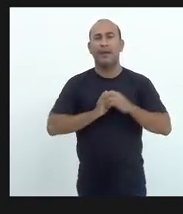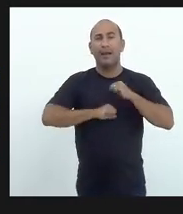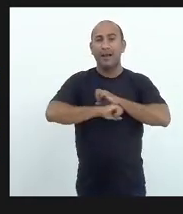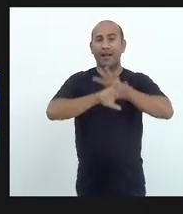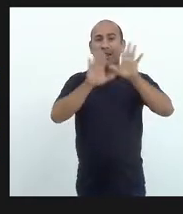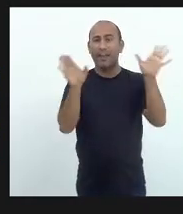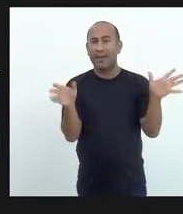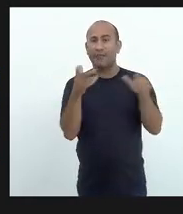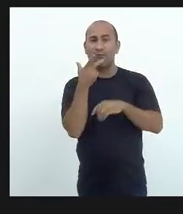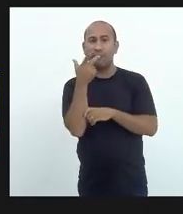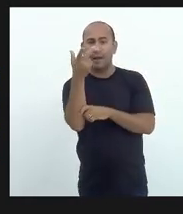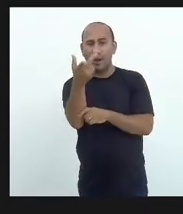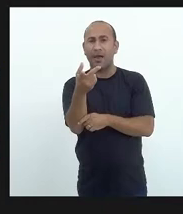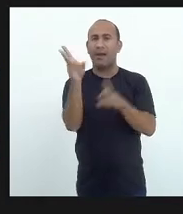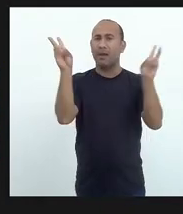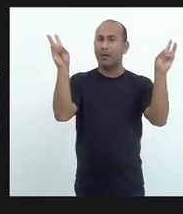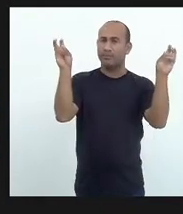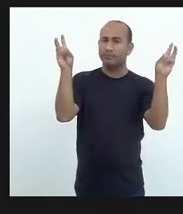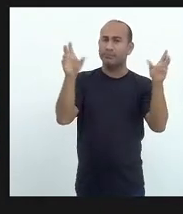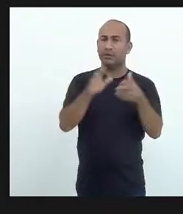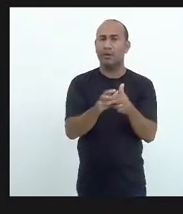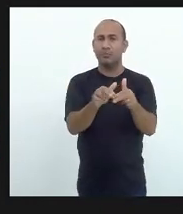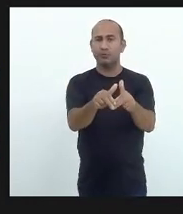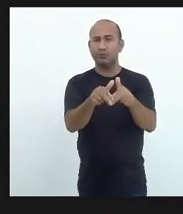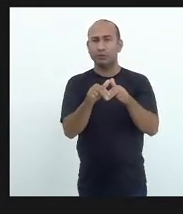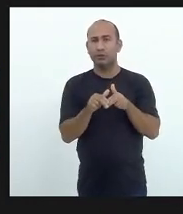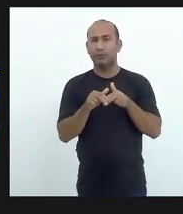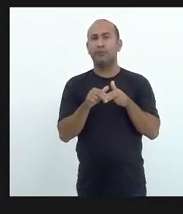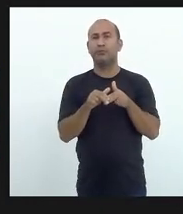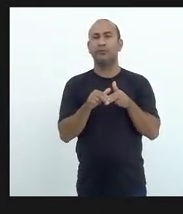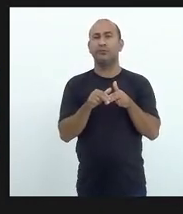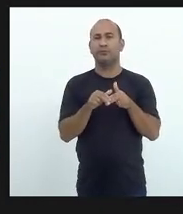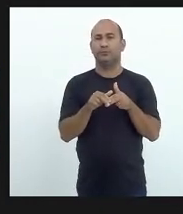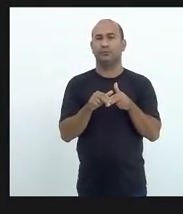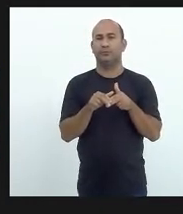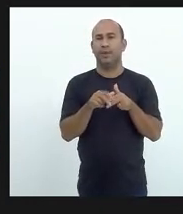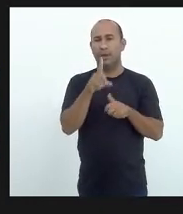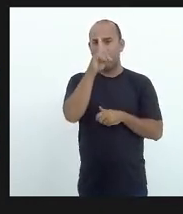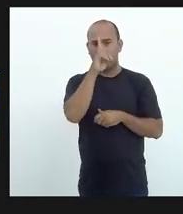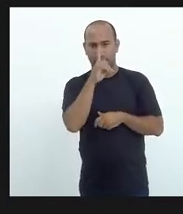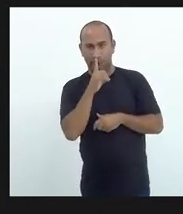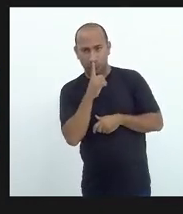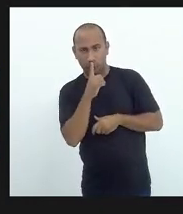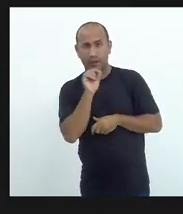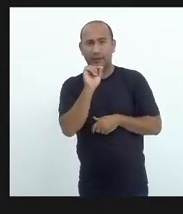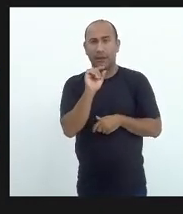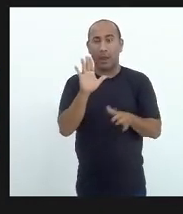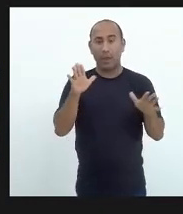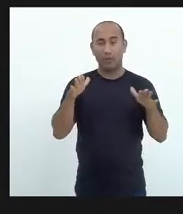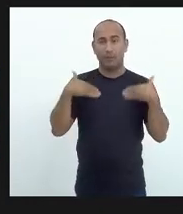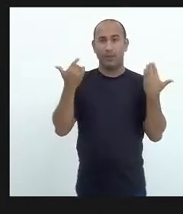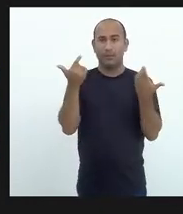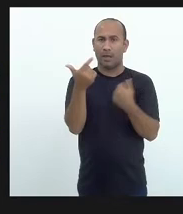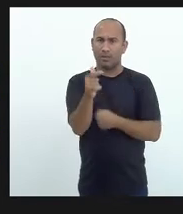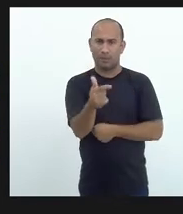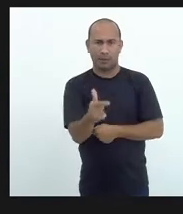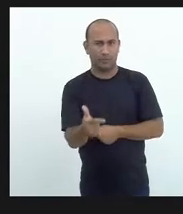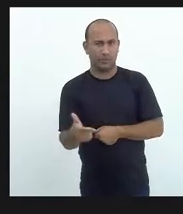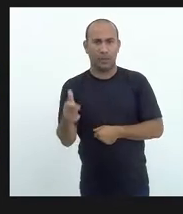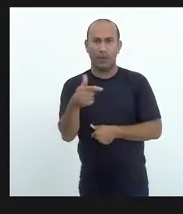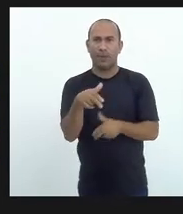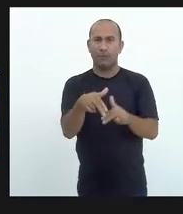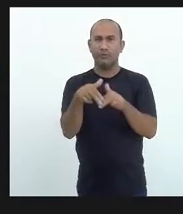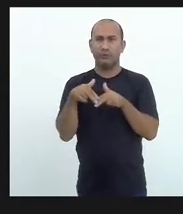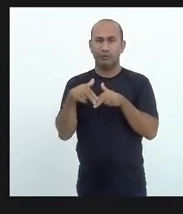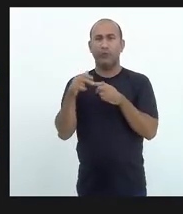clara a rechaçar, em primeiro lugar, essa figura abjeta, que não me surpreende, foi